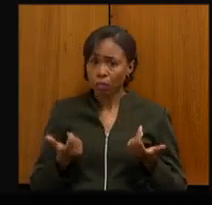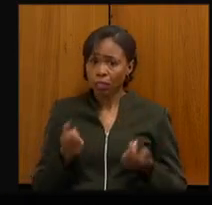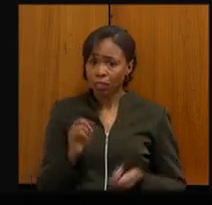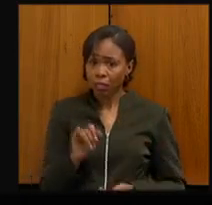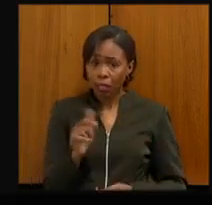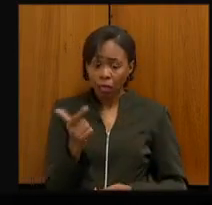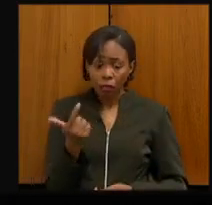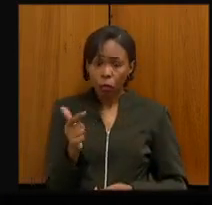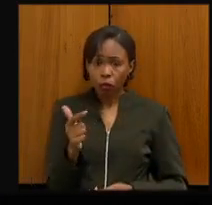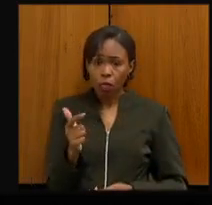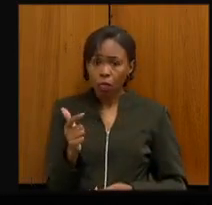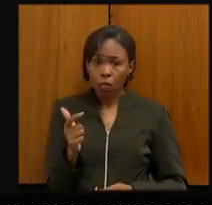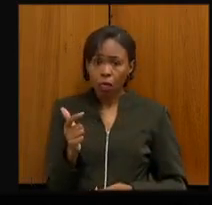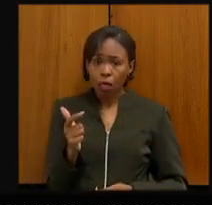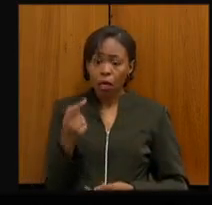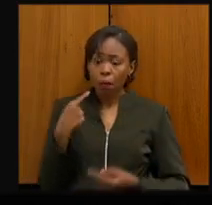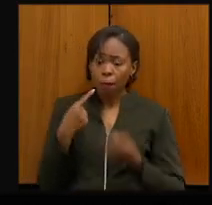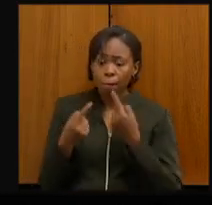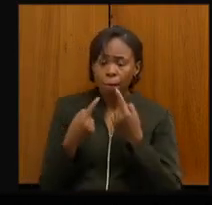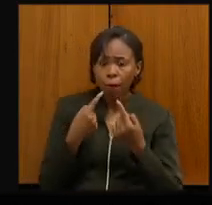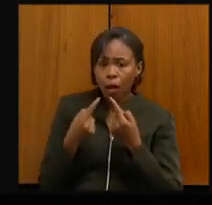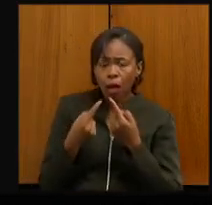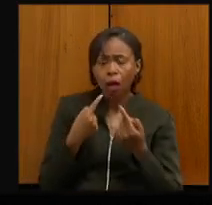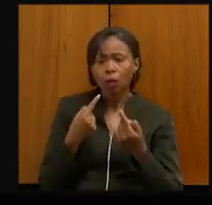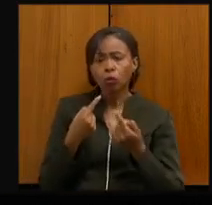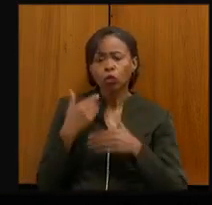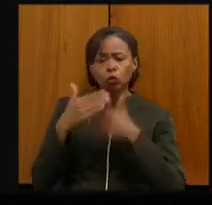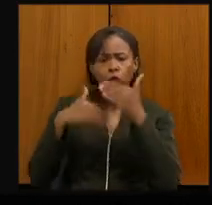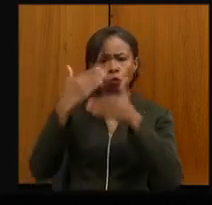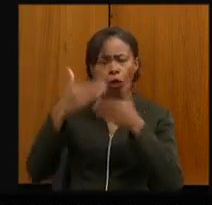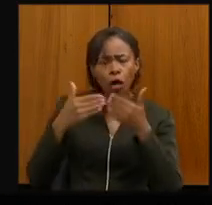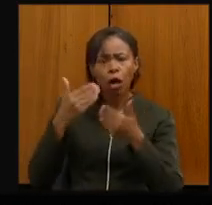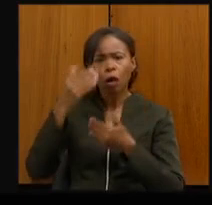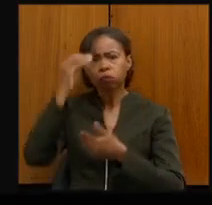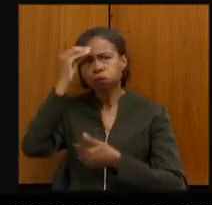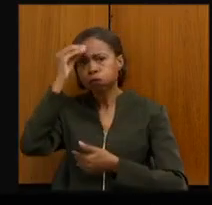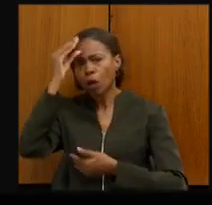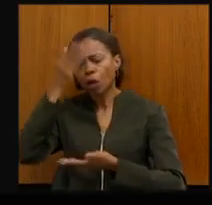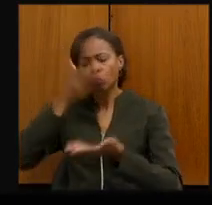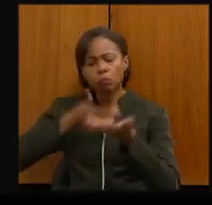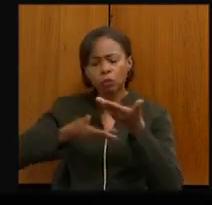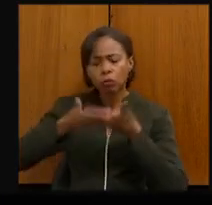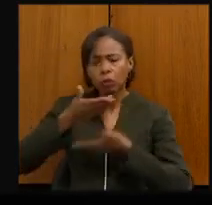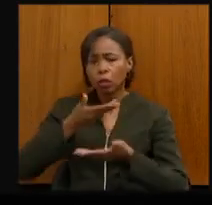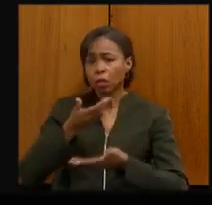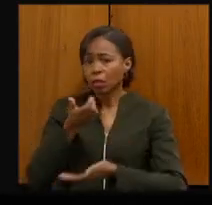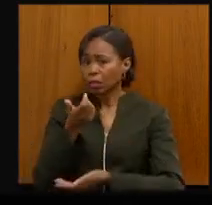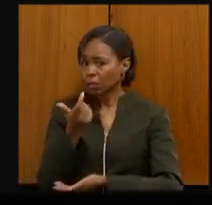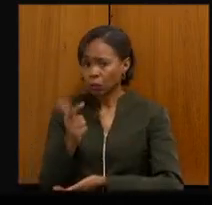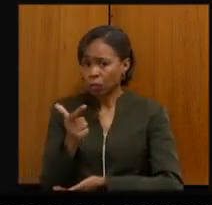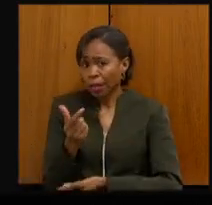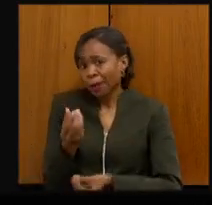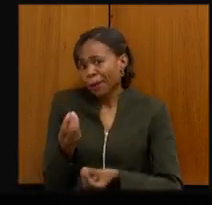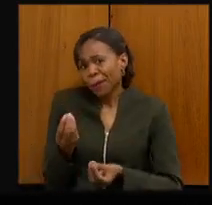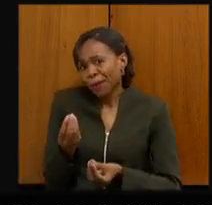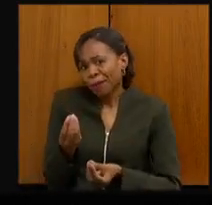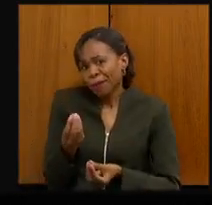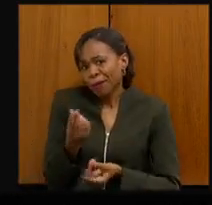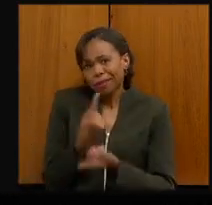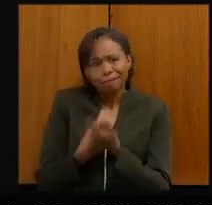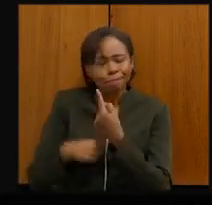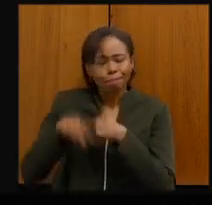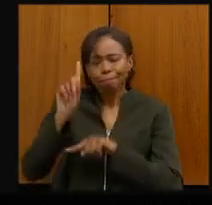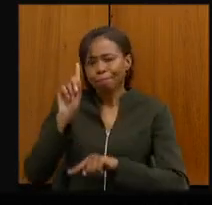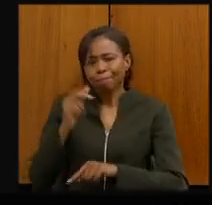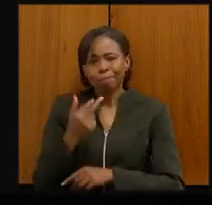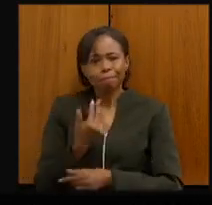esses passos de construção de entendimento a gente realmente não tem minha mente como avançar